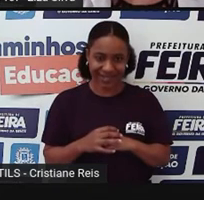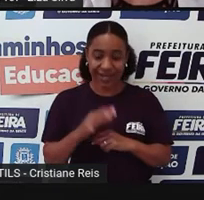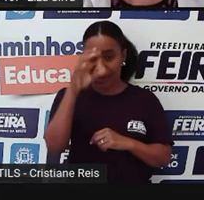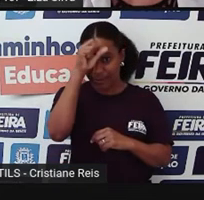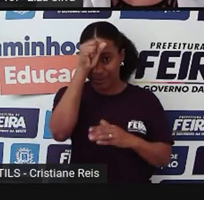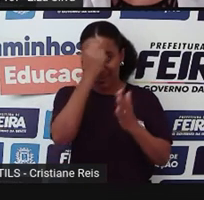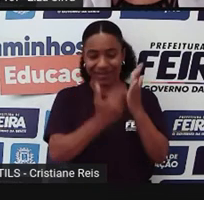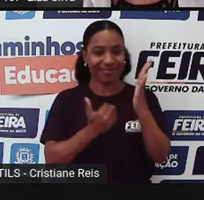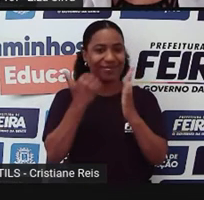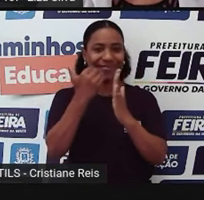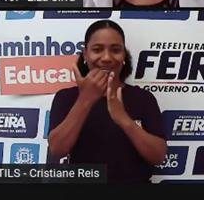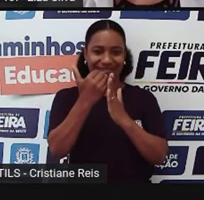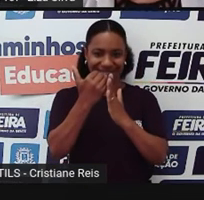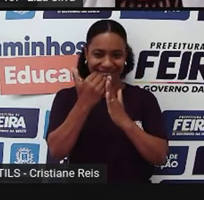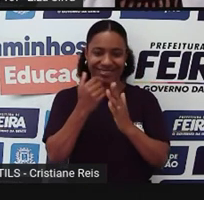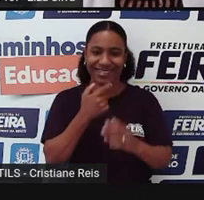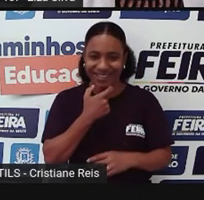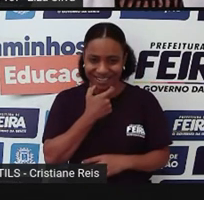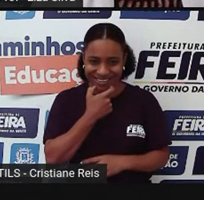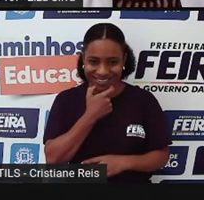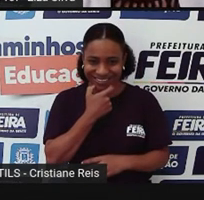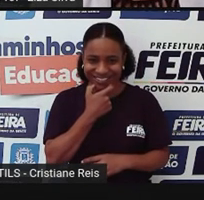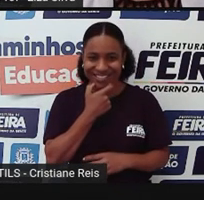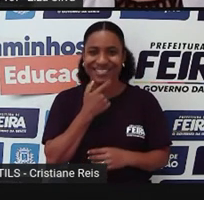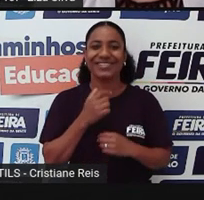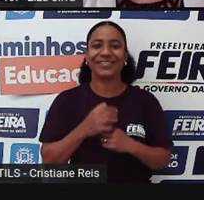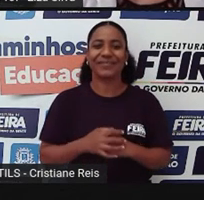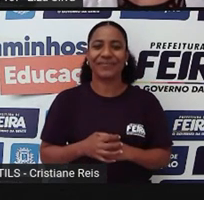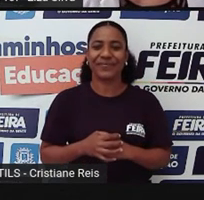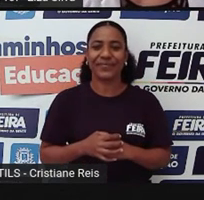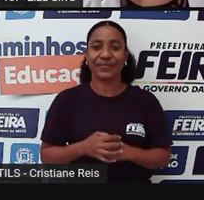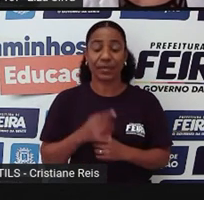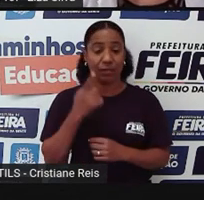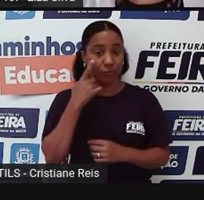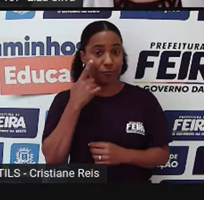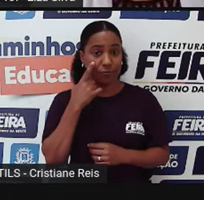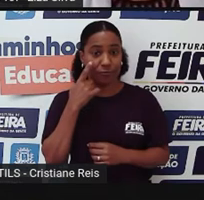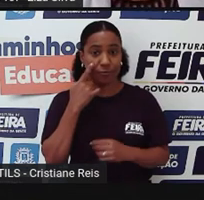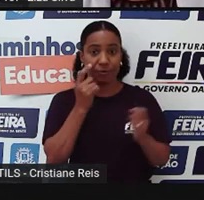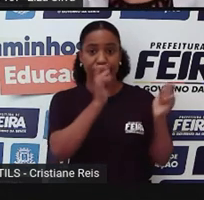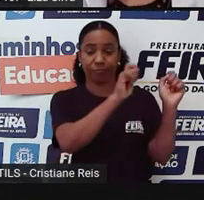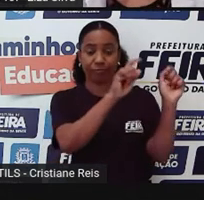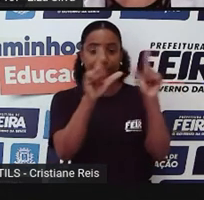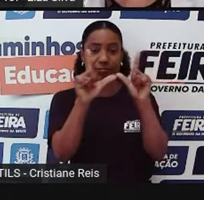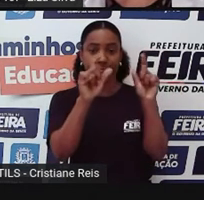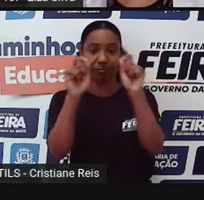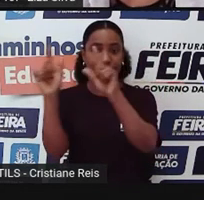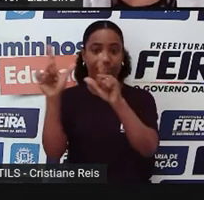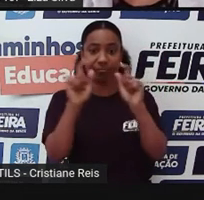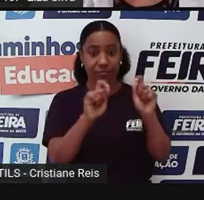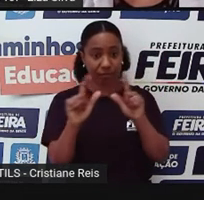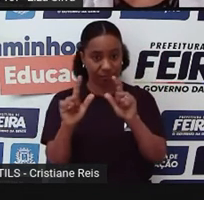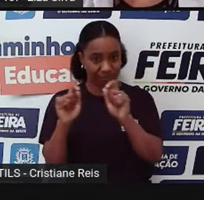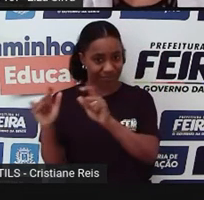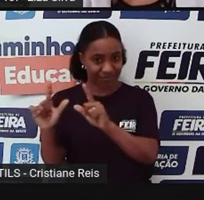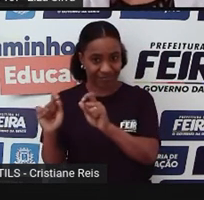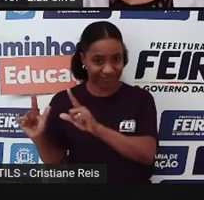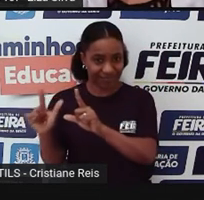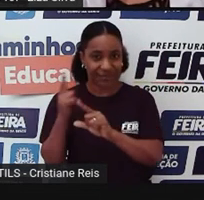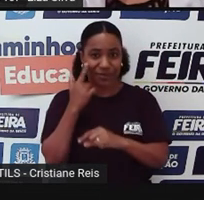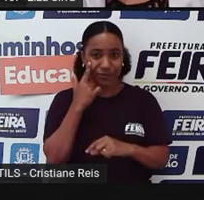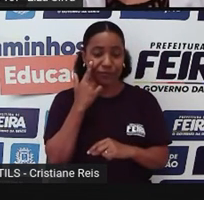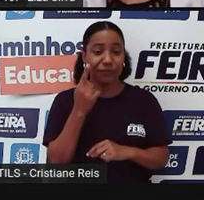pouco mais o seu inglês ok então nós temos aqui no nosso painel o as Oi Neiva rudelies